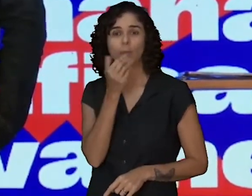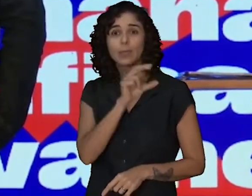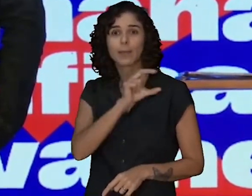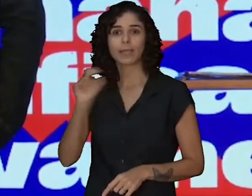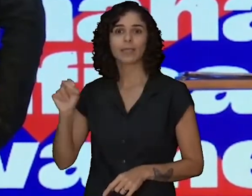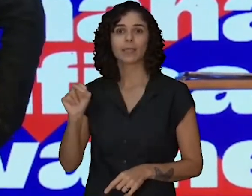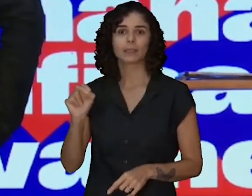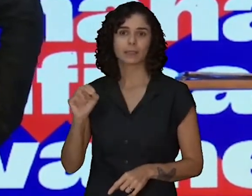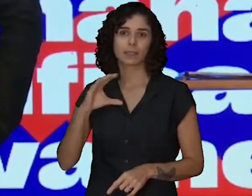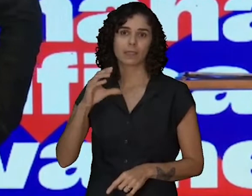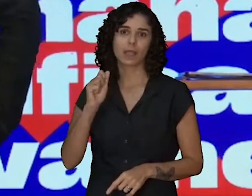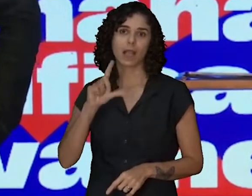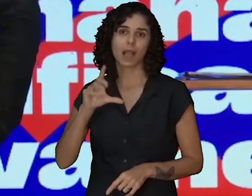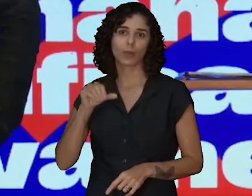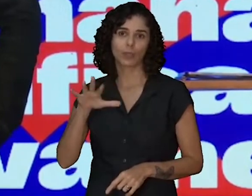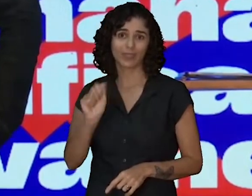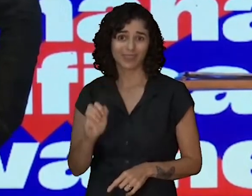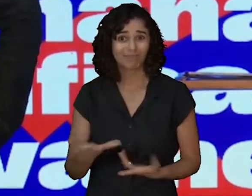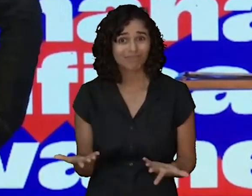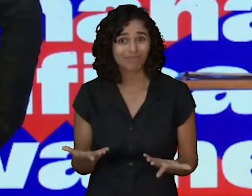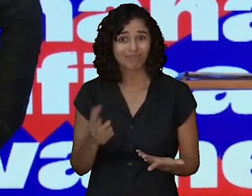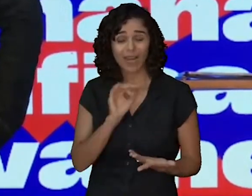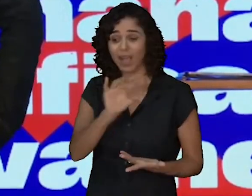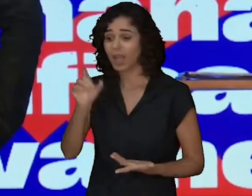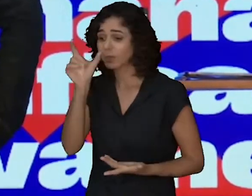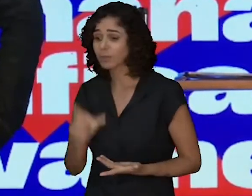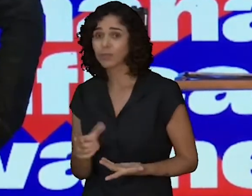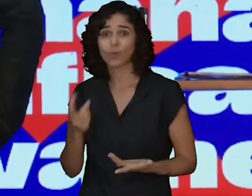cidadão. Porque não tem comida.